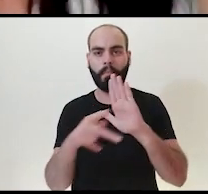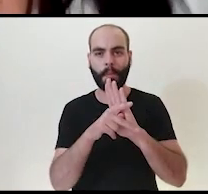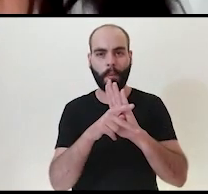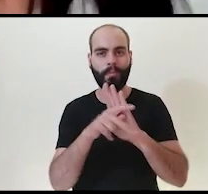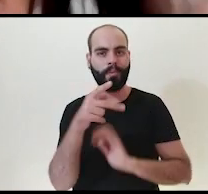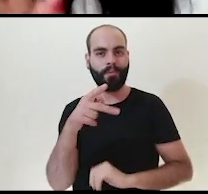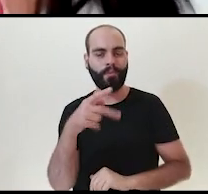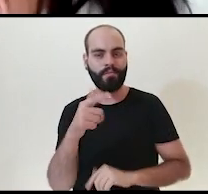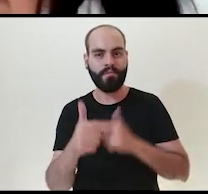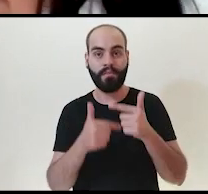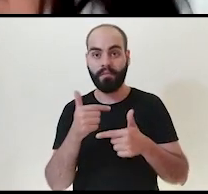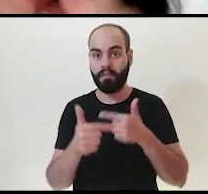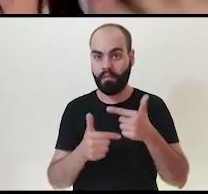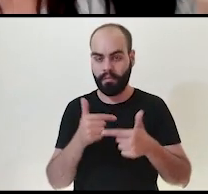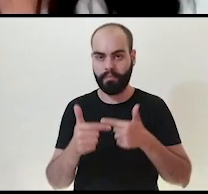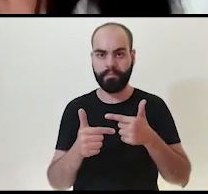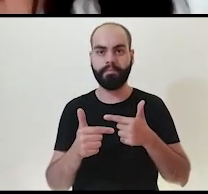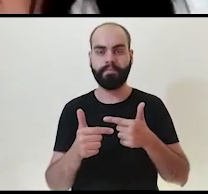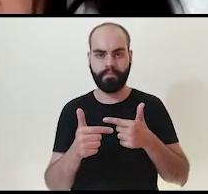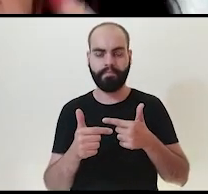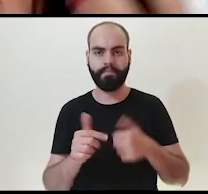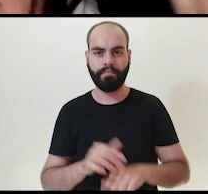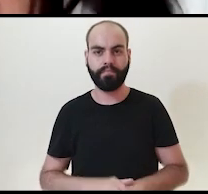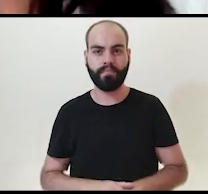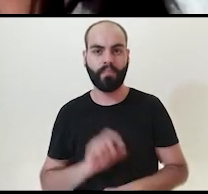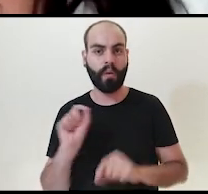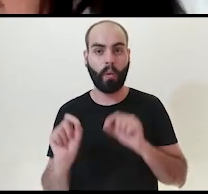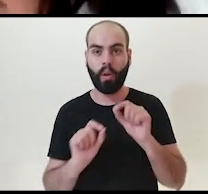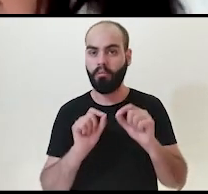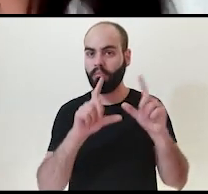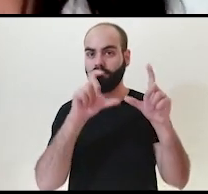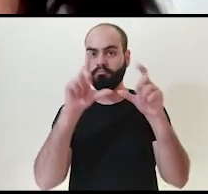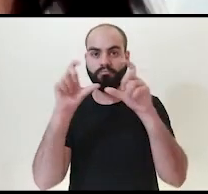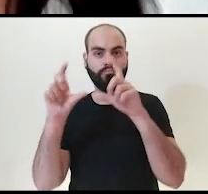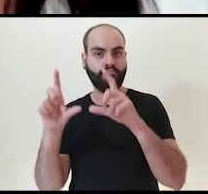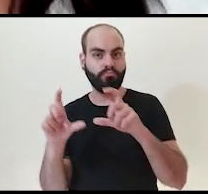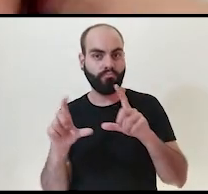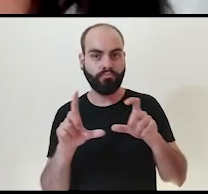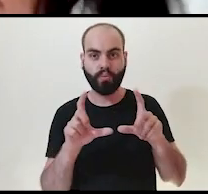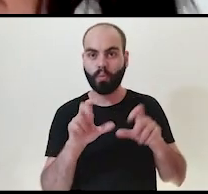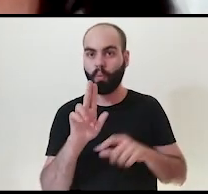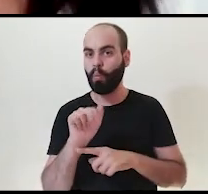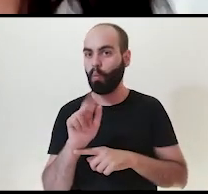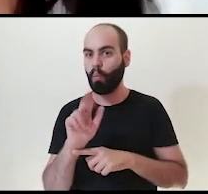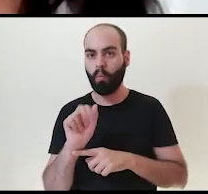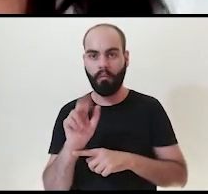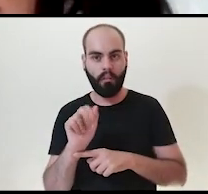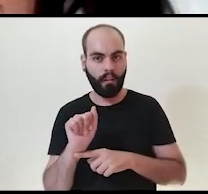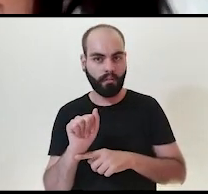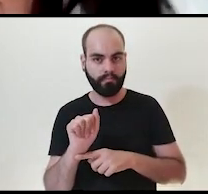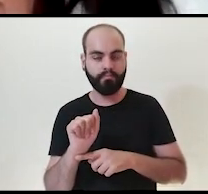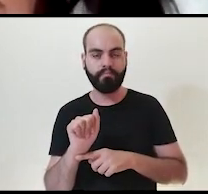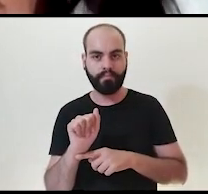igrejinha, porque é um clássico, não tem como a gente fugir da nossa foto da igrejinha. Quem nunca fotografou a igrejinha, seja num passeio, seja amador, seja